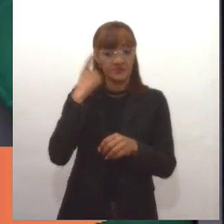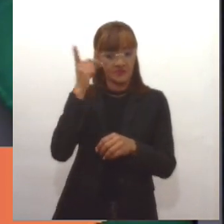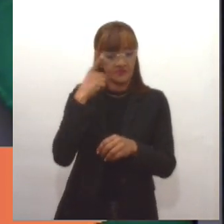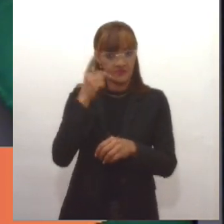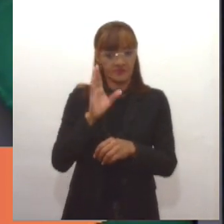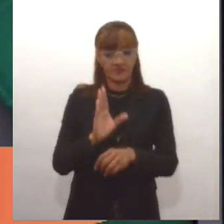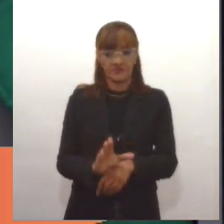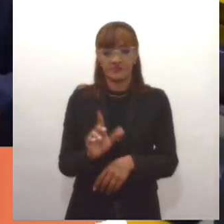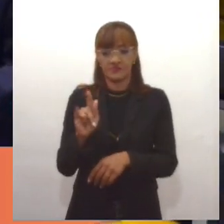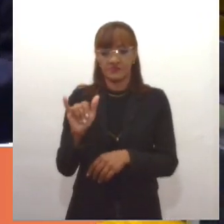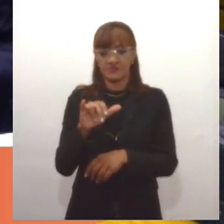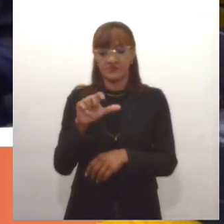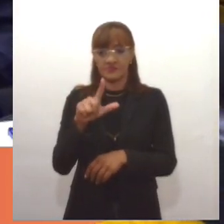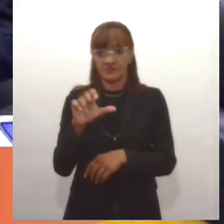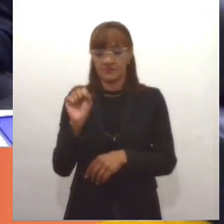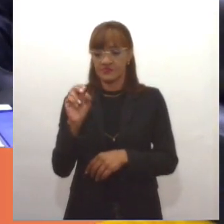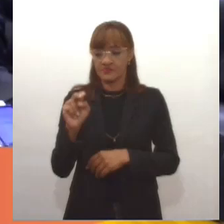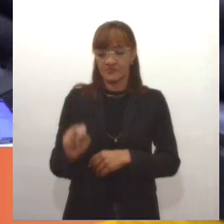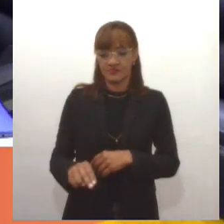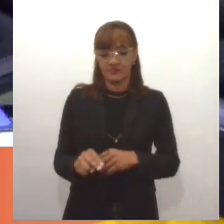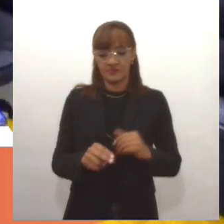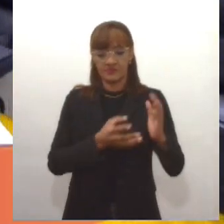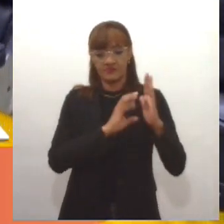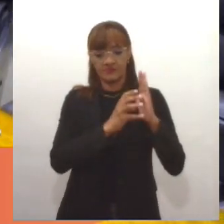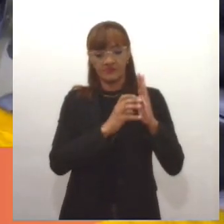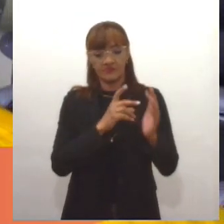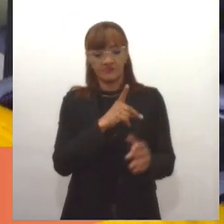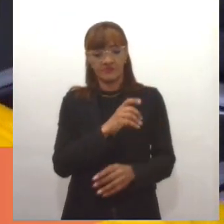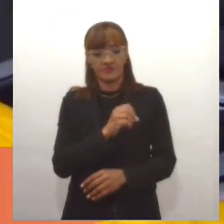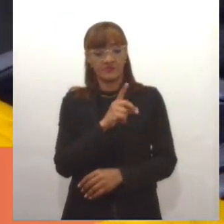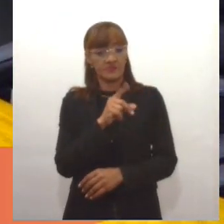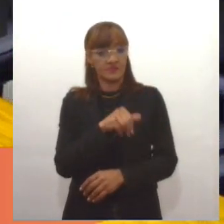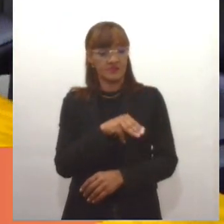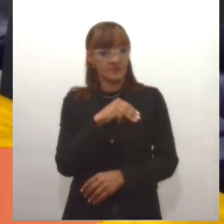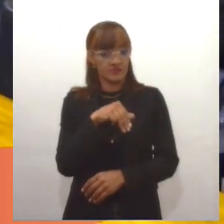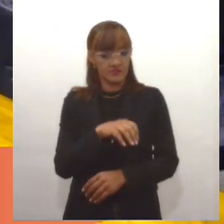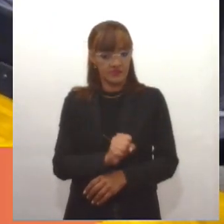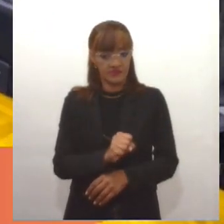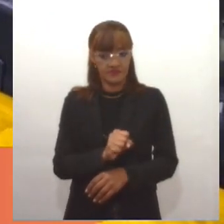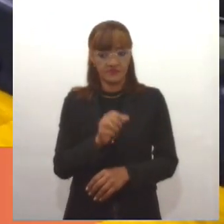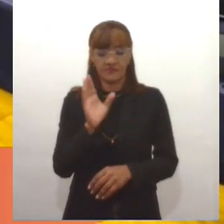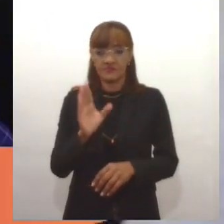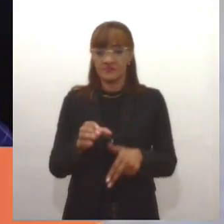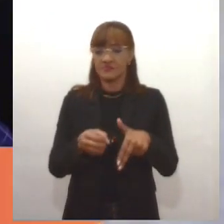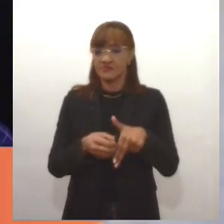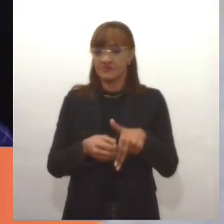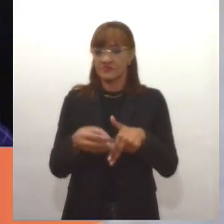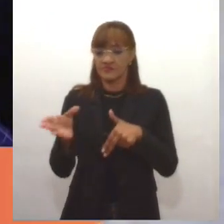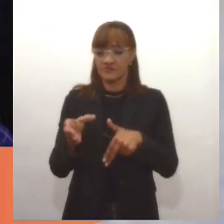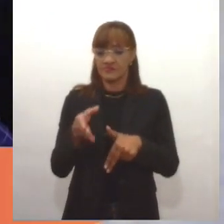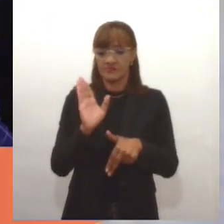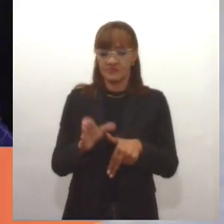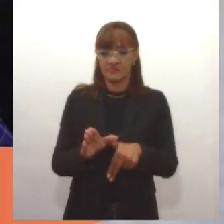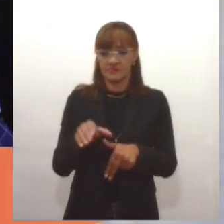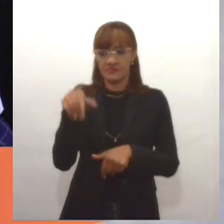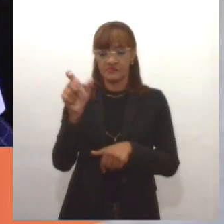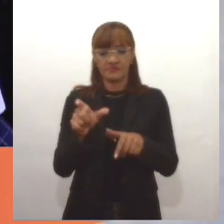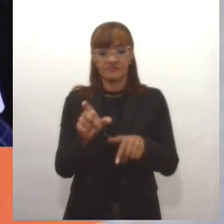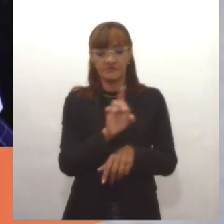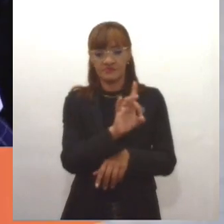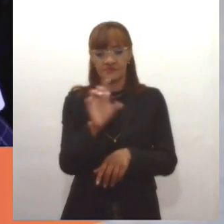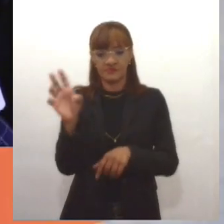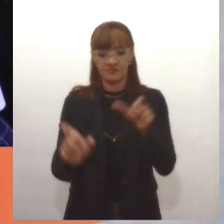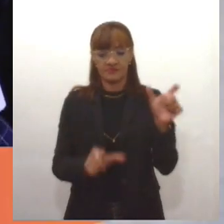Daniel, do Podemos, aqueles gastos foram incluídos como despesa de pessoal por decisão do